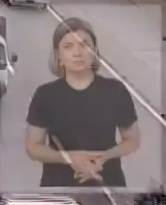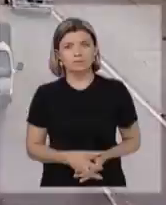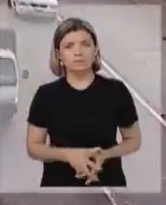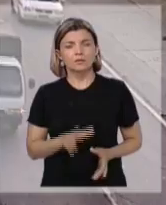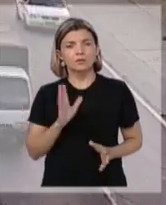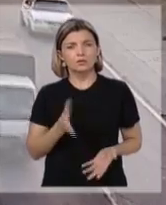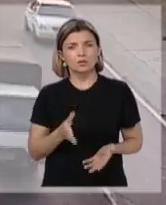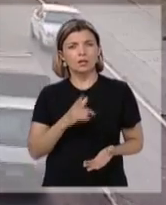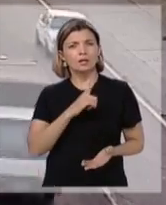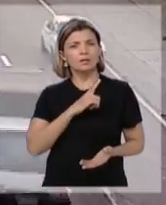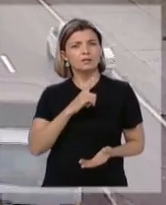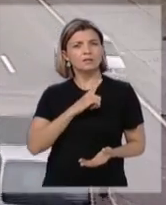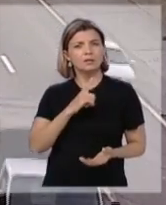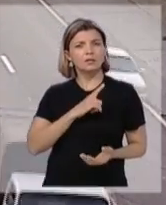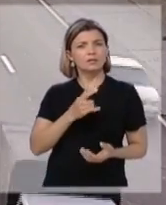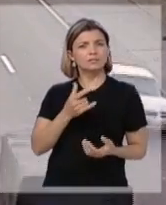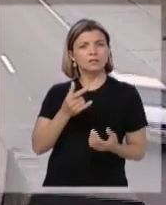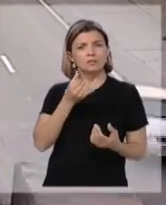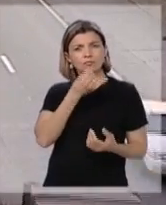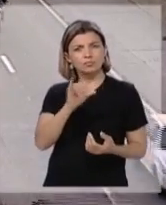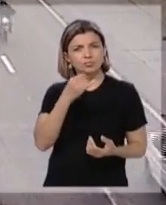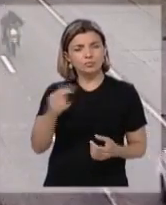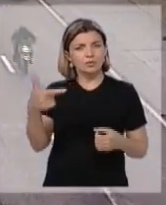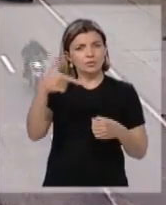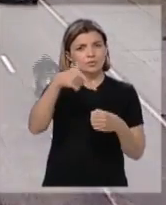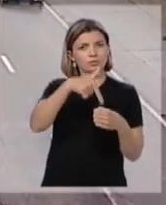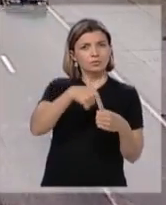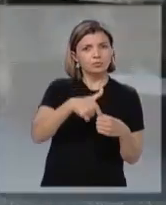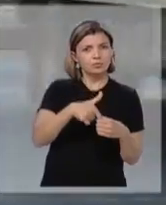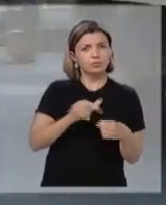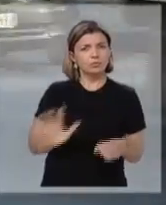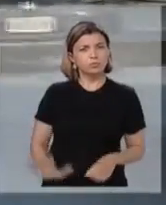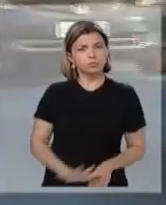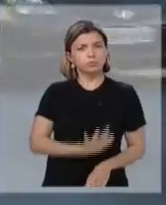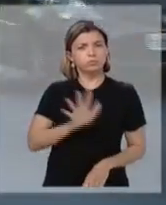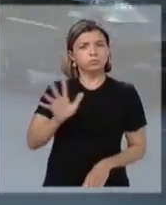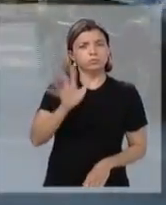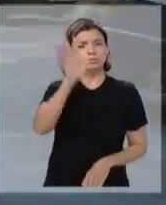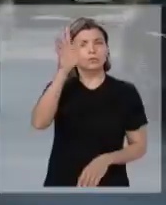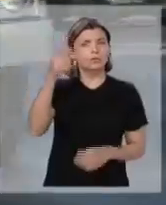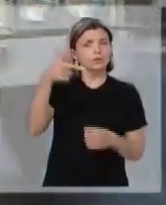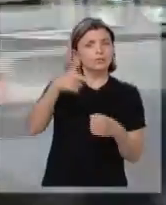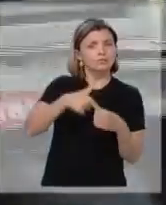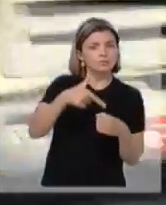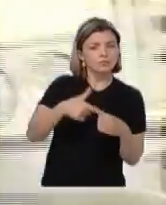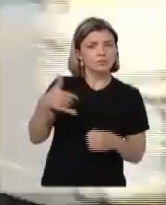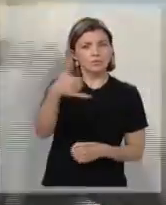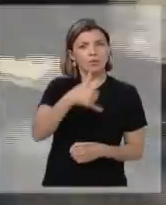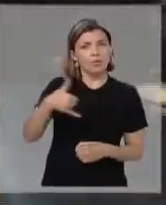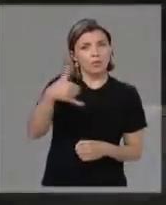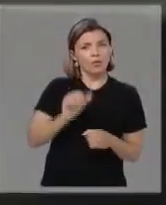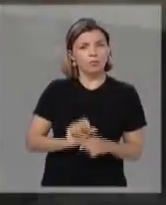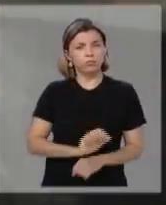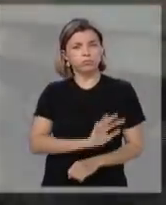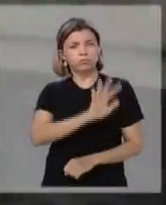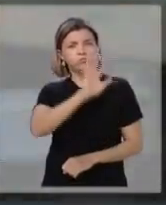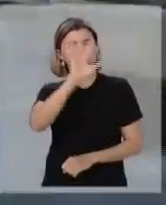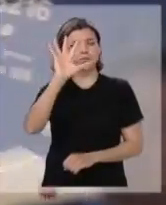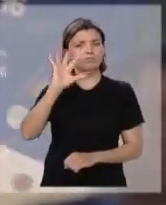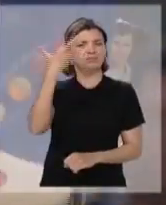O uso de fontes de energia não renováveis, como os combustíveis fósseis, é um exemplo de ação que gera